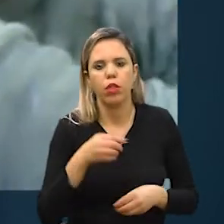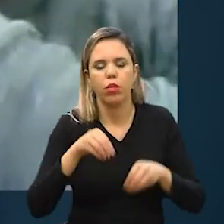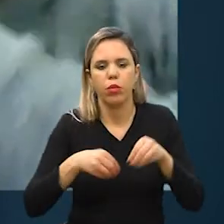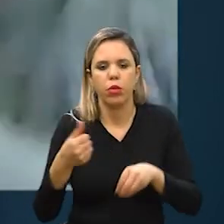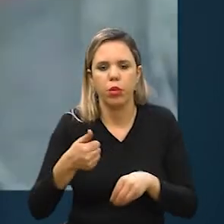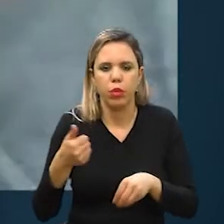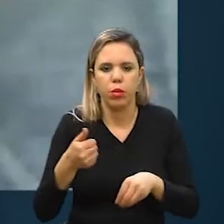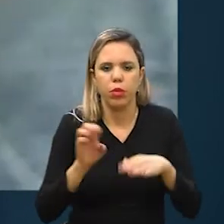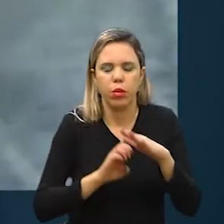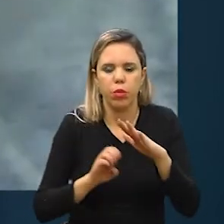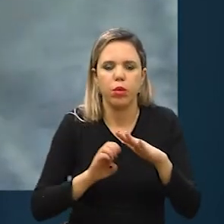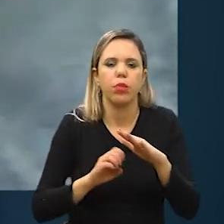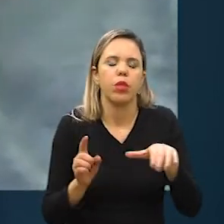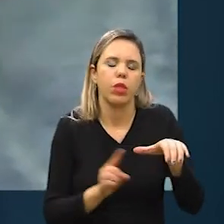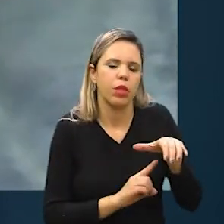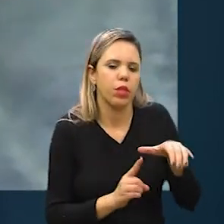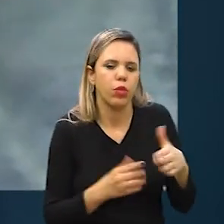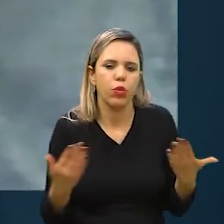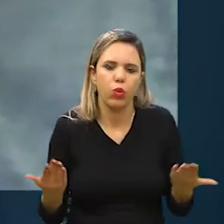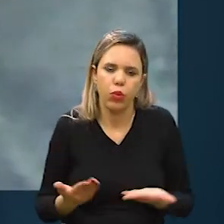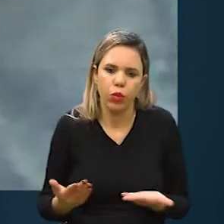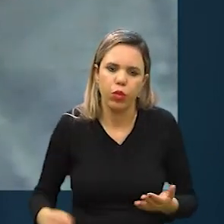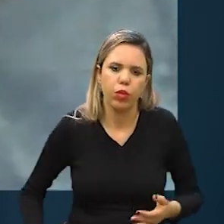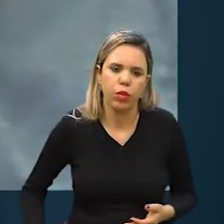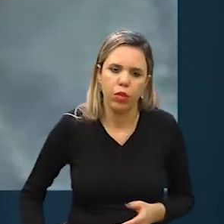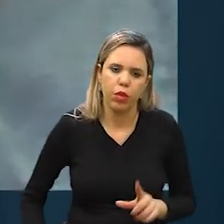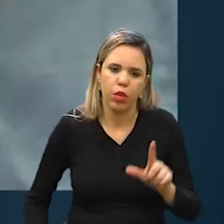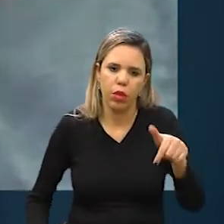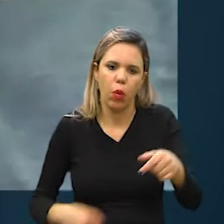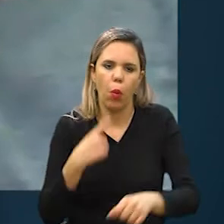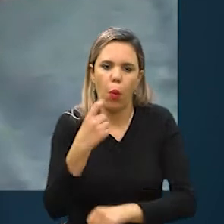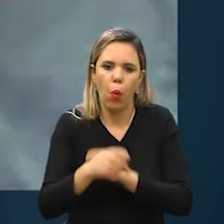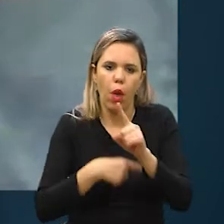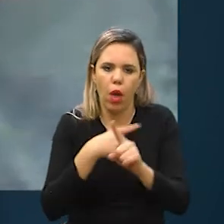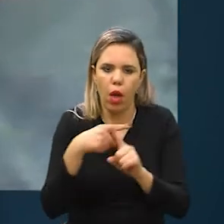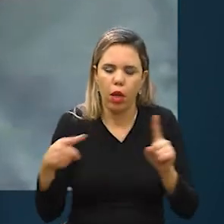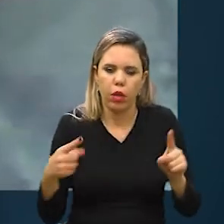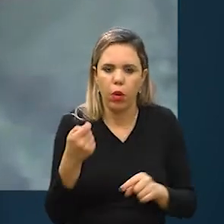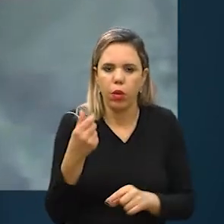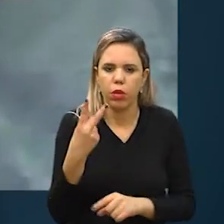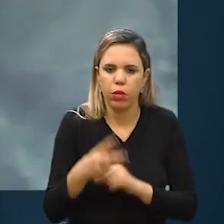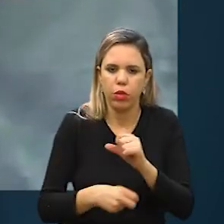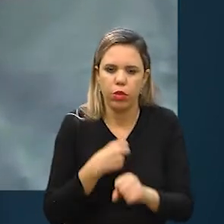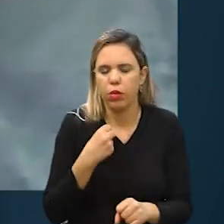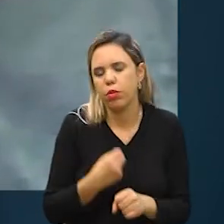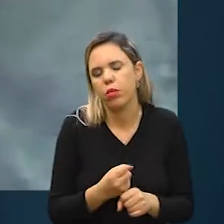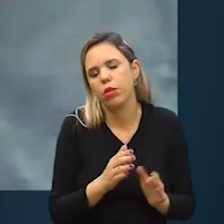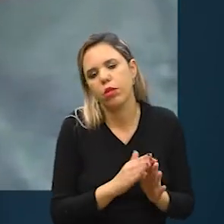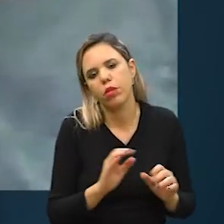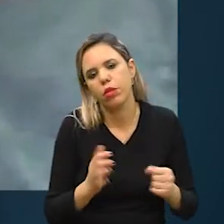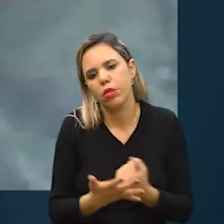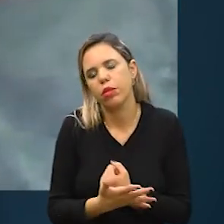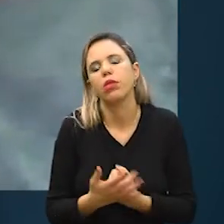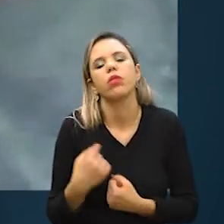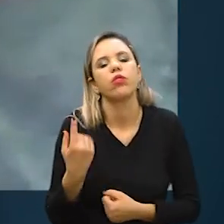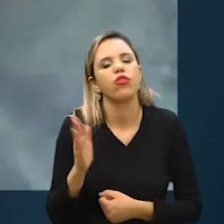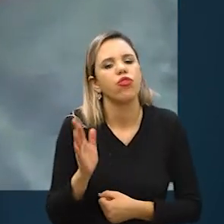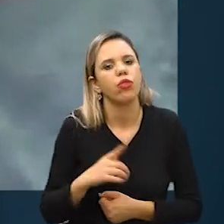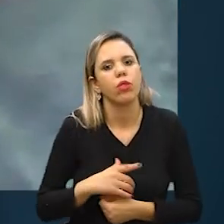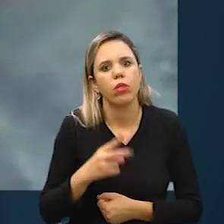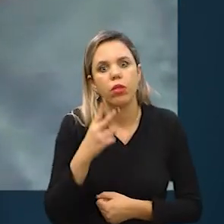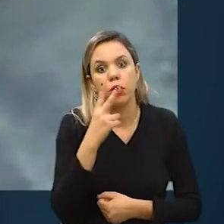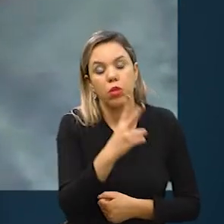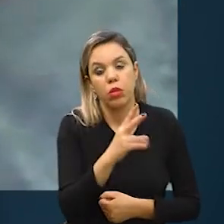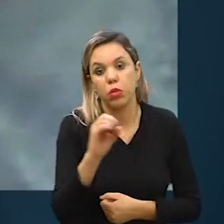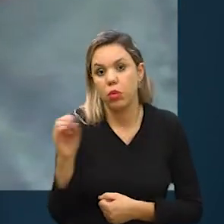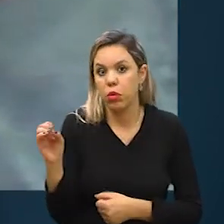montamos a primeira Mais Laser. Hoje, depois de 1 ano e meio, quase 2 anos, no meio dessa pandemia, nós já estamos